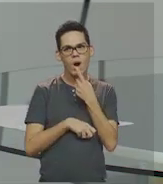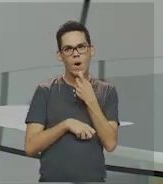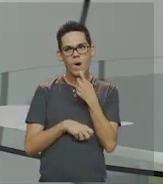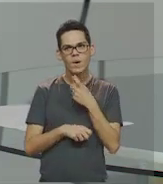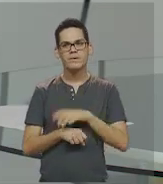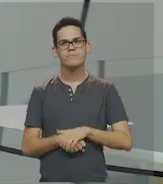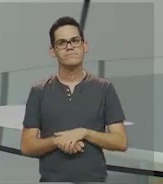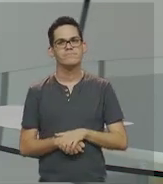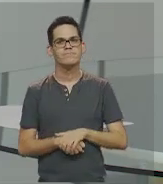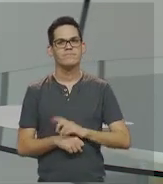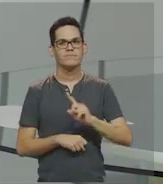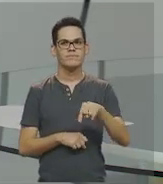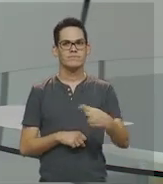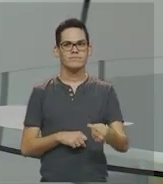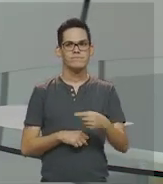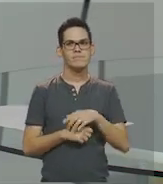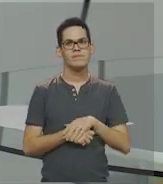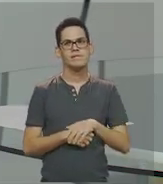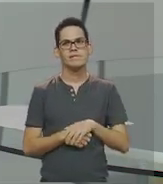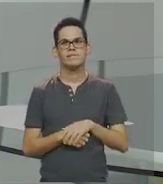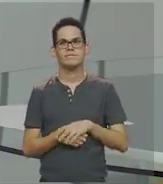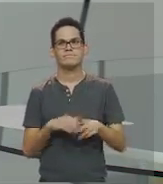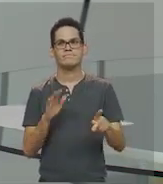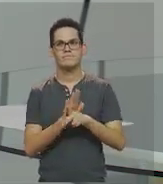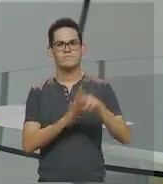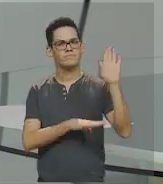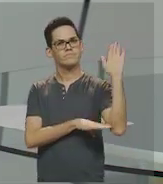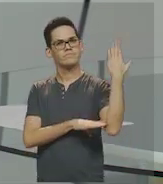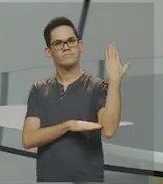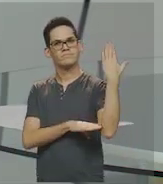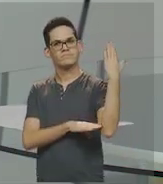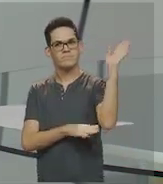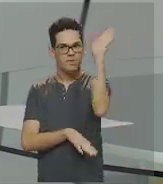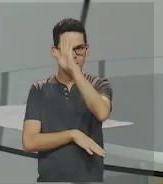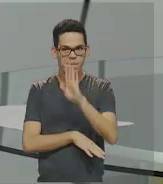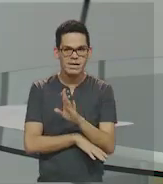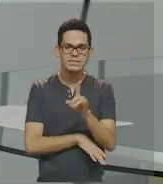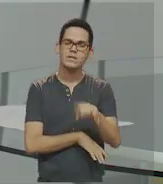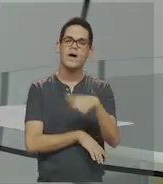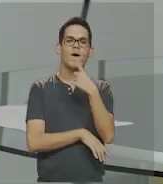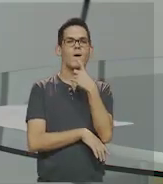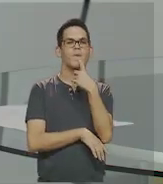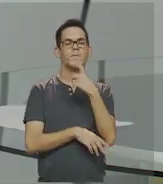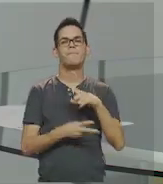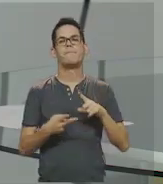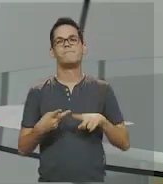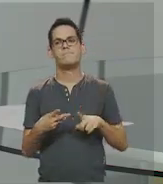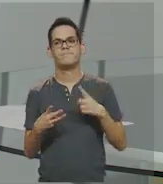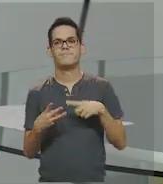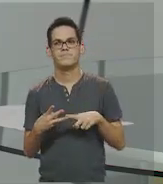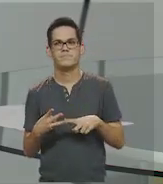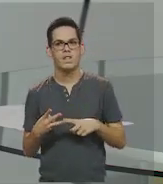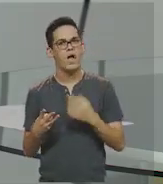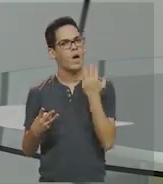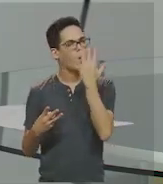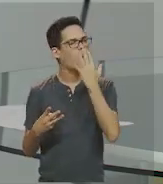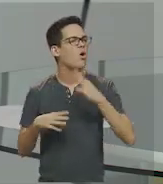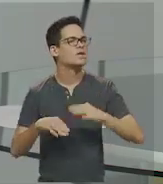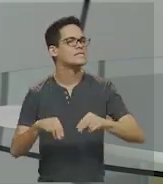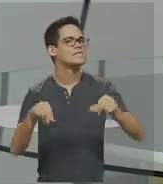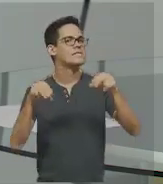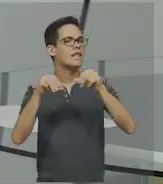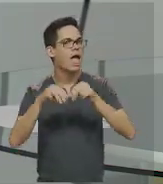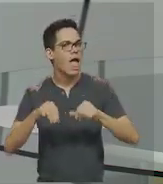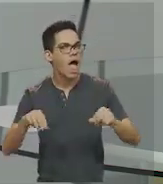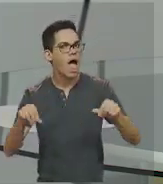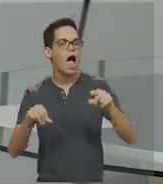vermelho. Aí nós temos o pigmento do pau-brasil, que se extrai o vermelho. Os tons terrosos, que é de